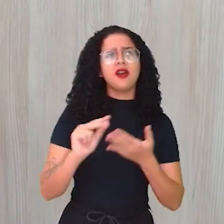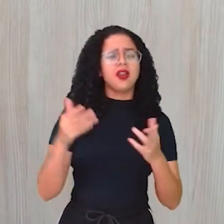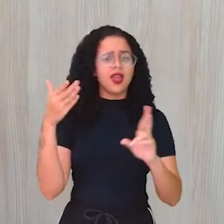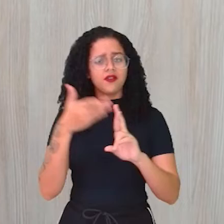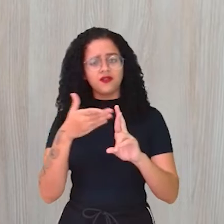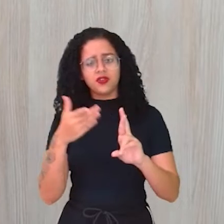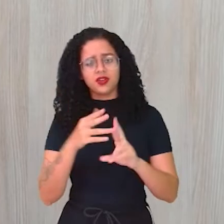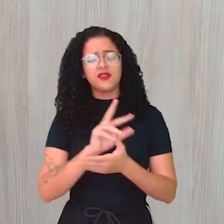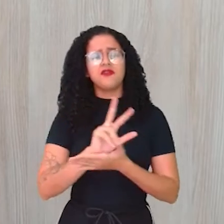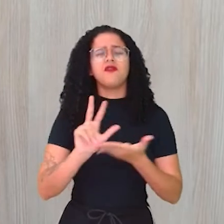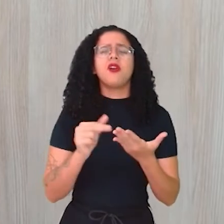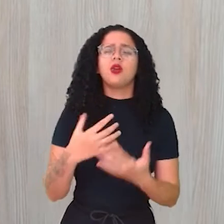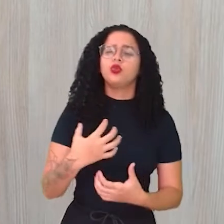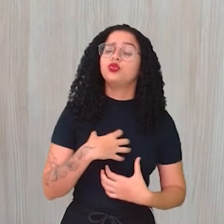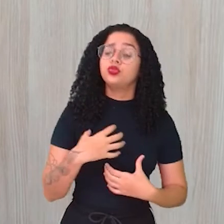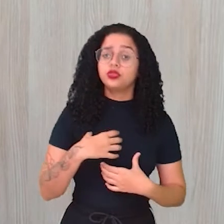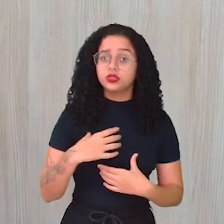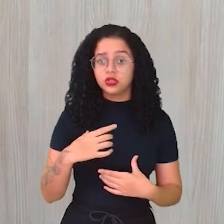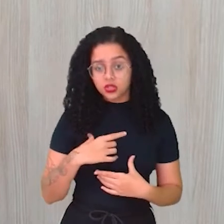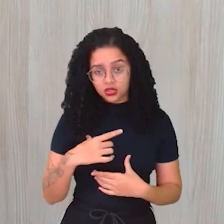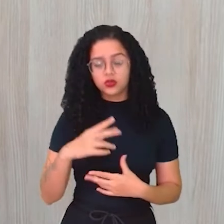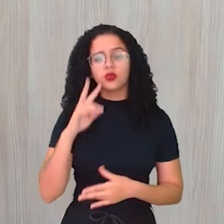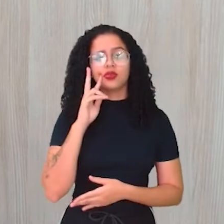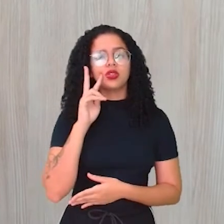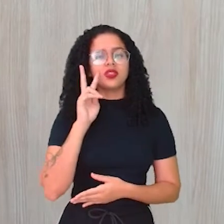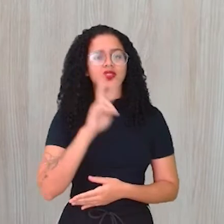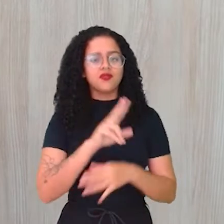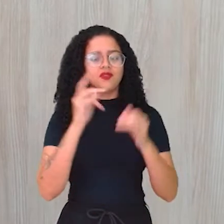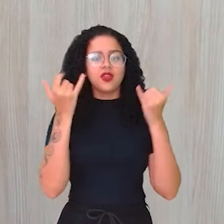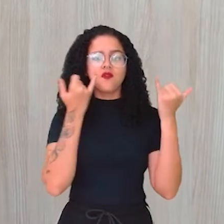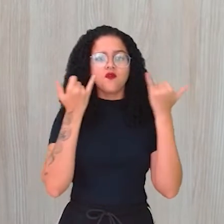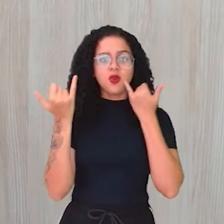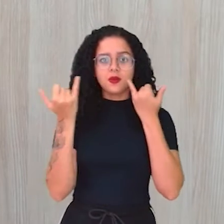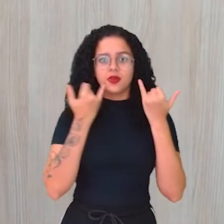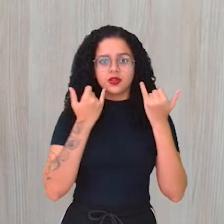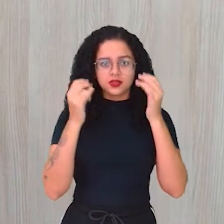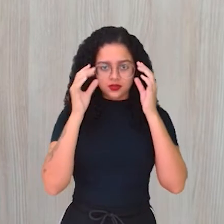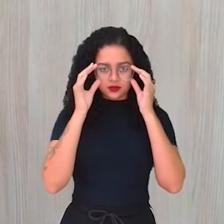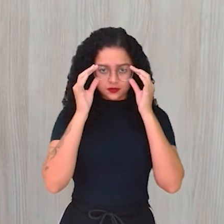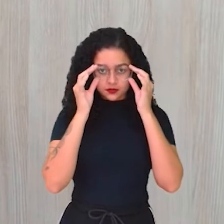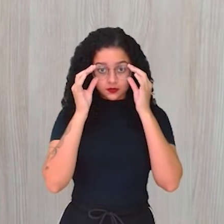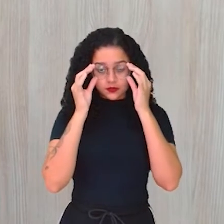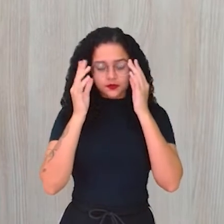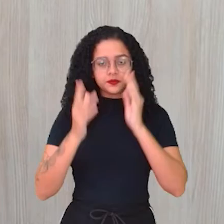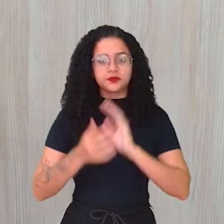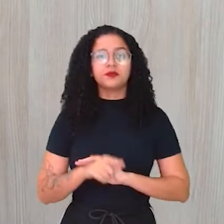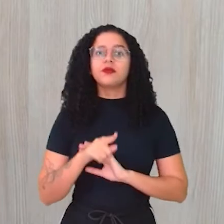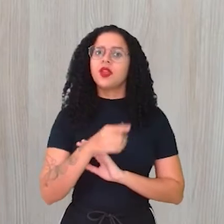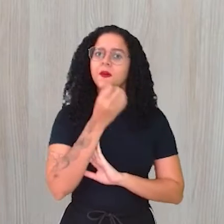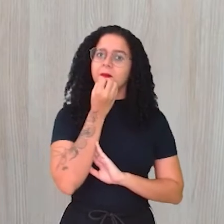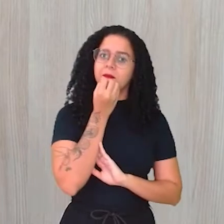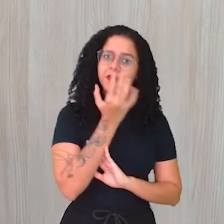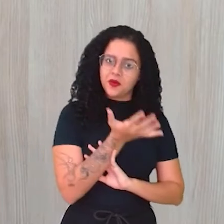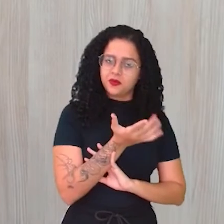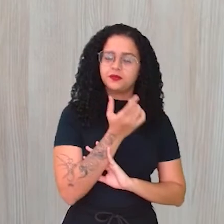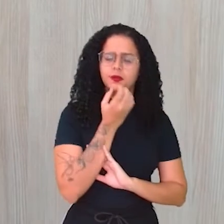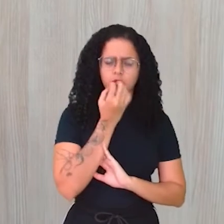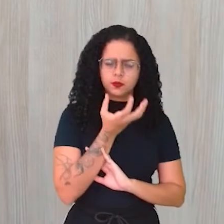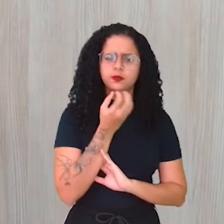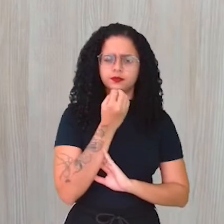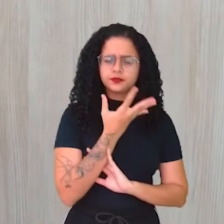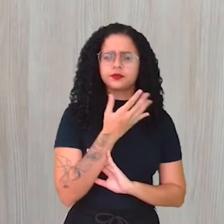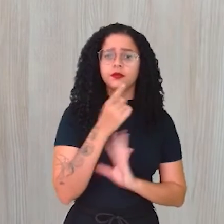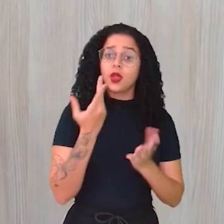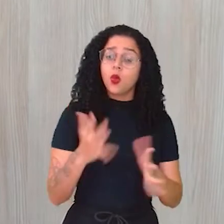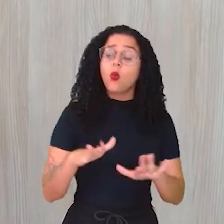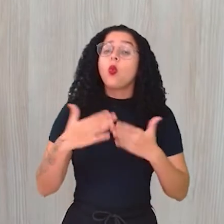diversas maneiras de ter abordado um determinado tema. Então, isso é o lado bom da coisa, né? Isso. E aí o